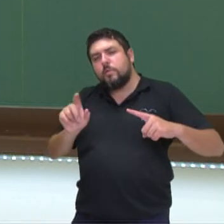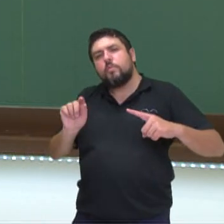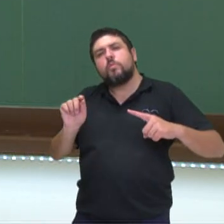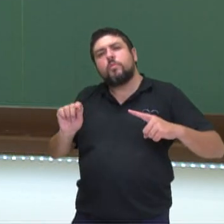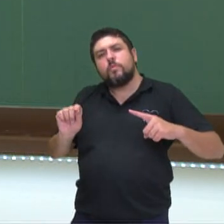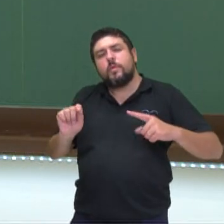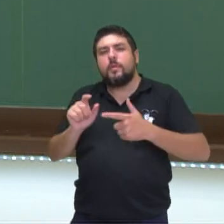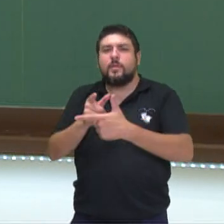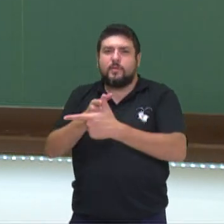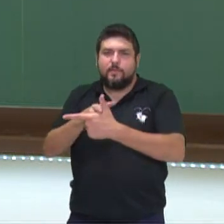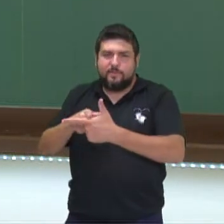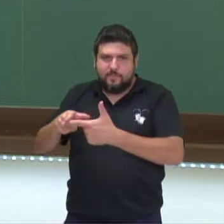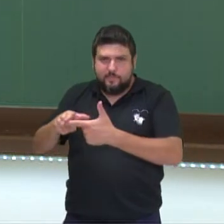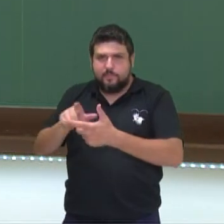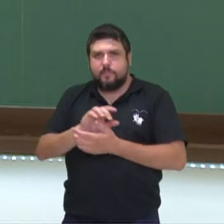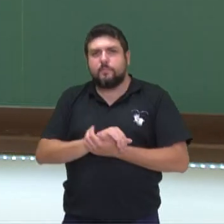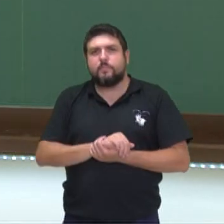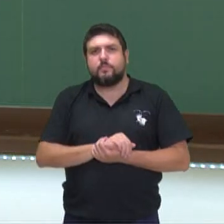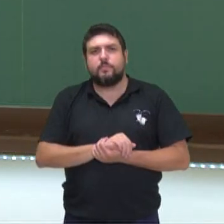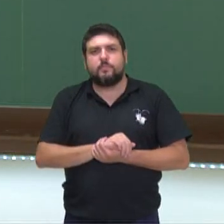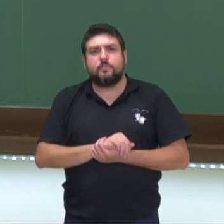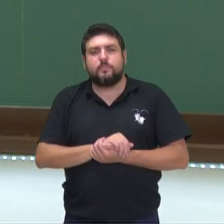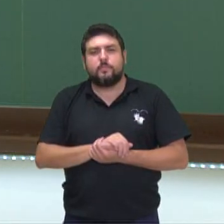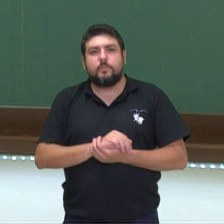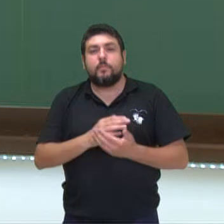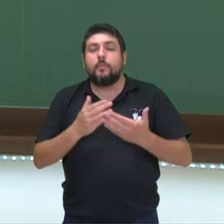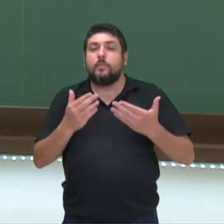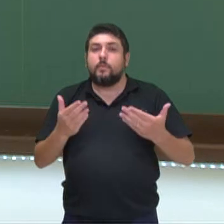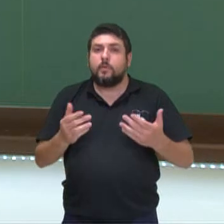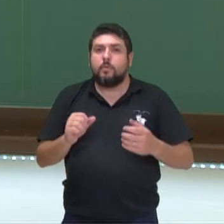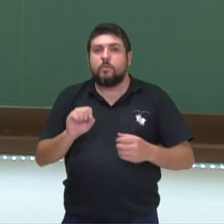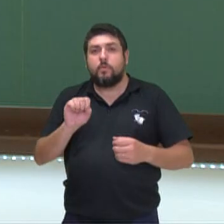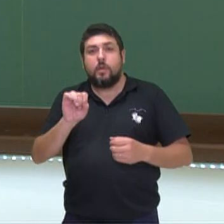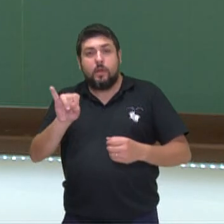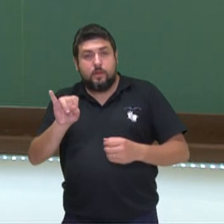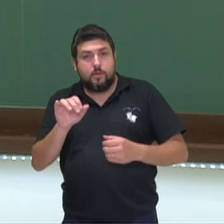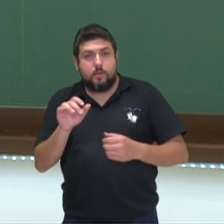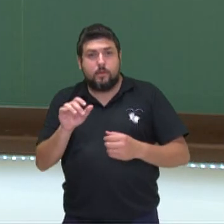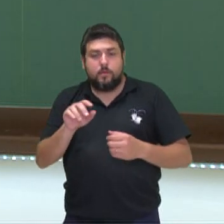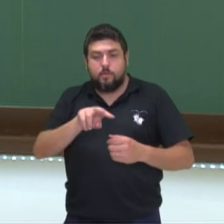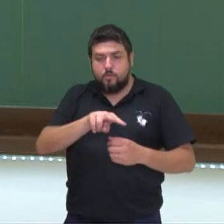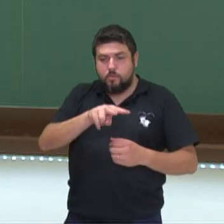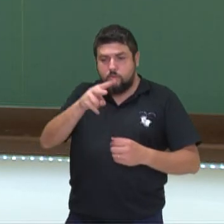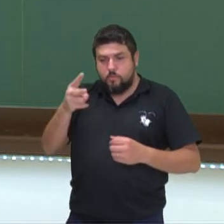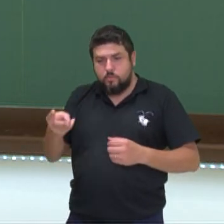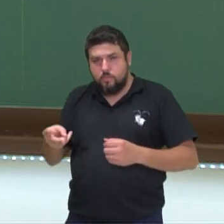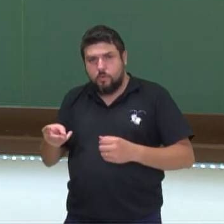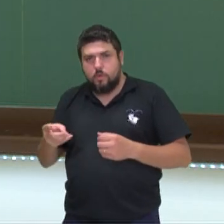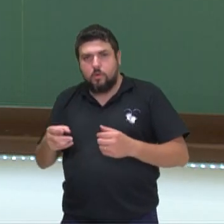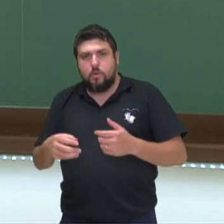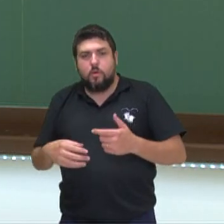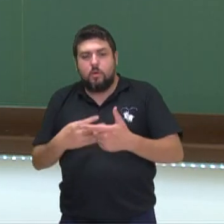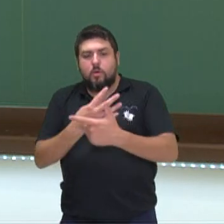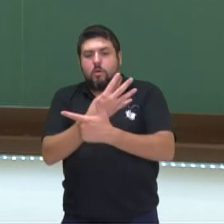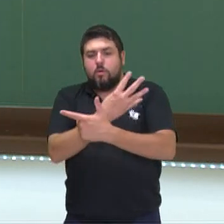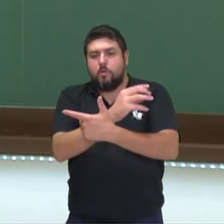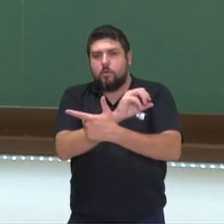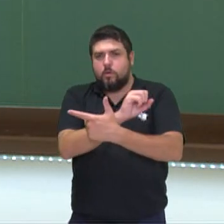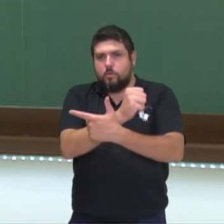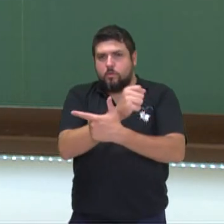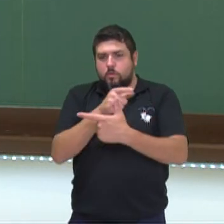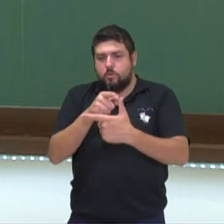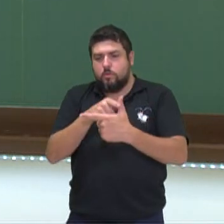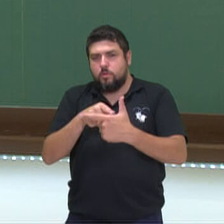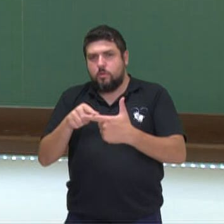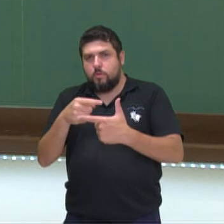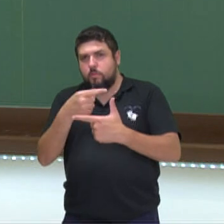bem, a divisão. Então, se você pegar o 48, que é o resultado, e dividir por menos 4, você